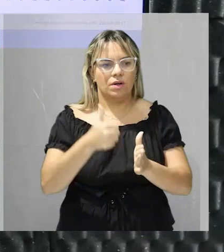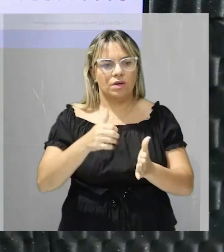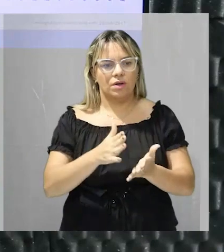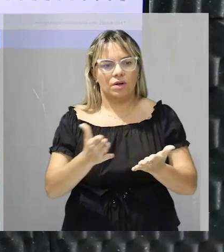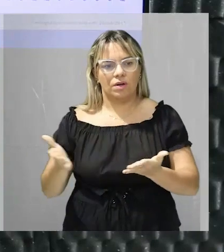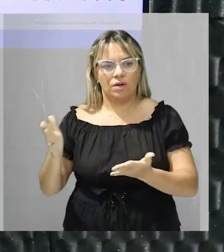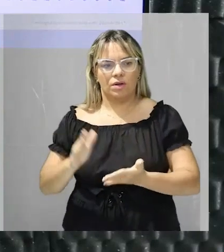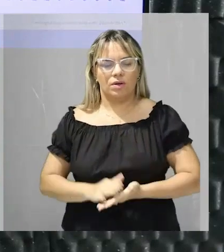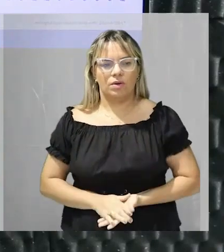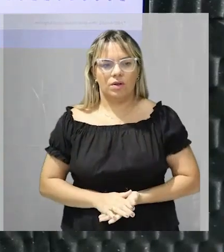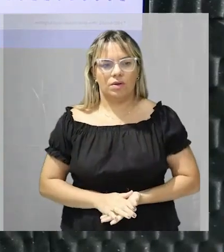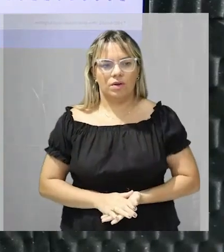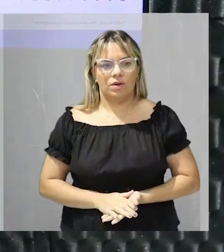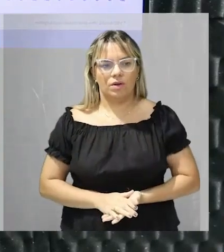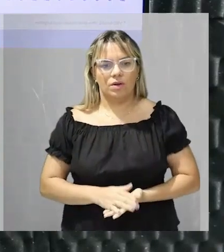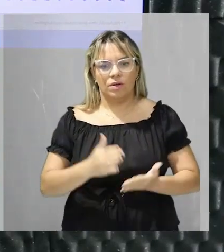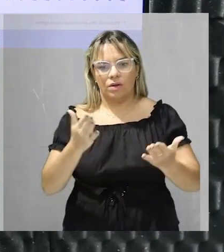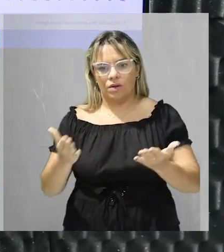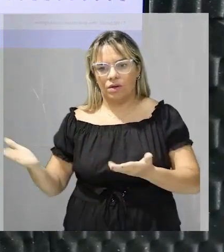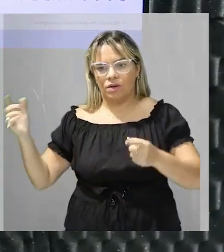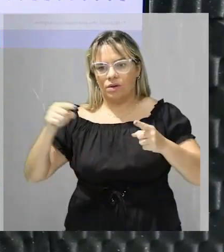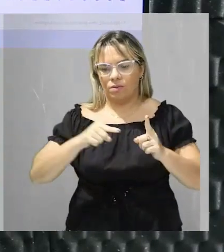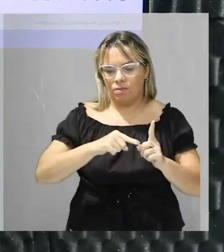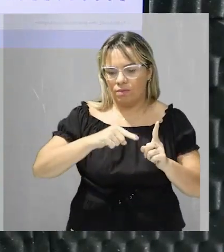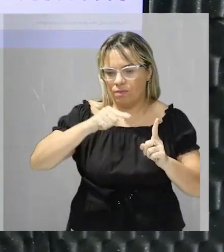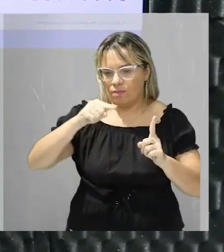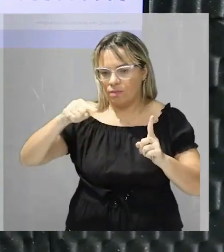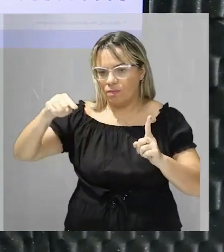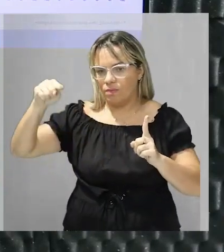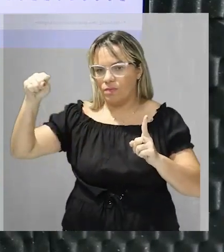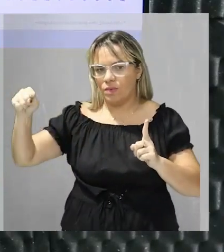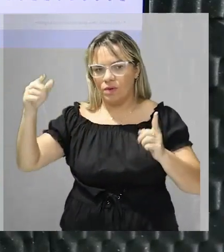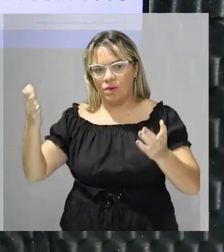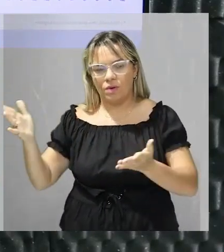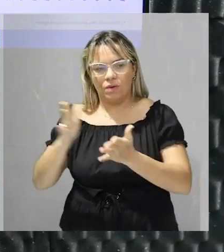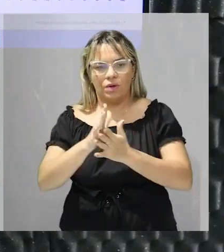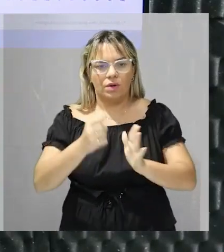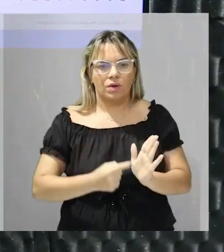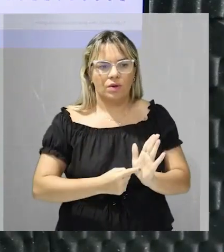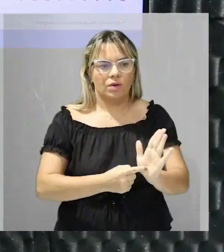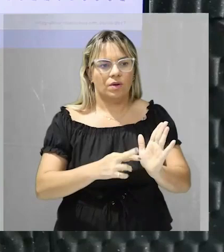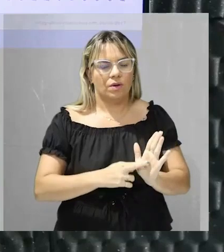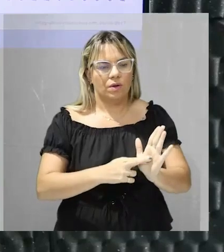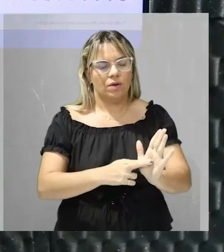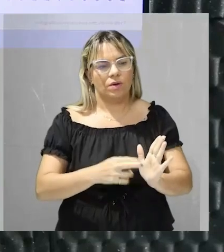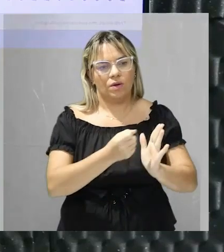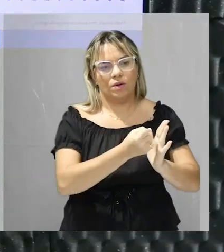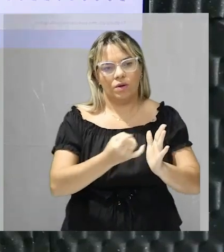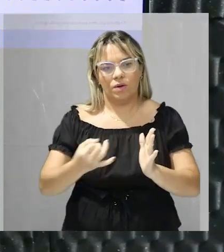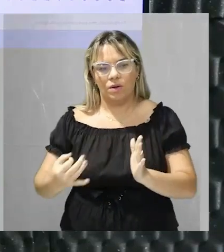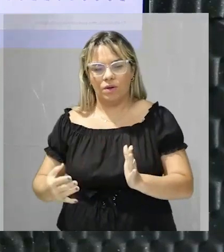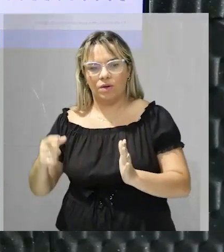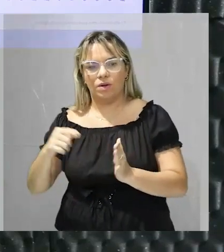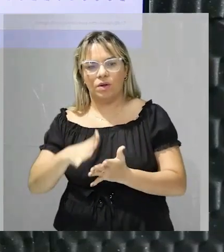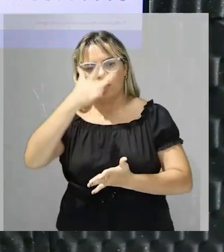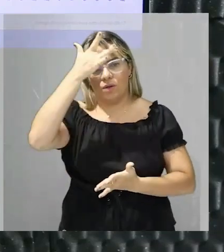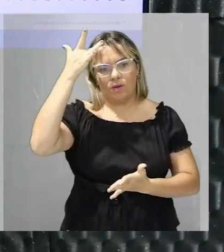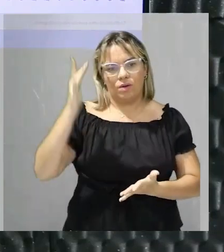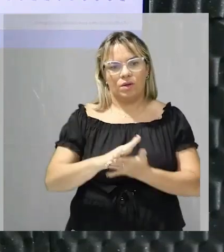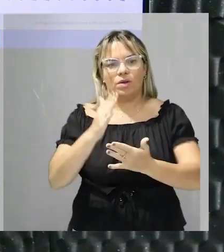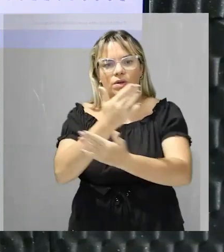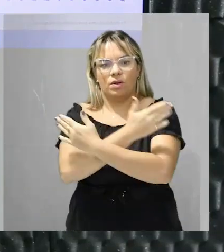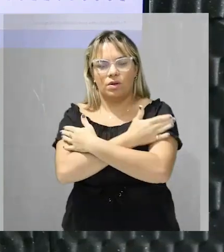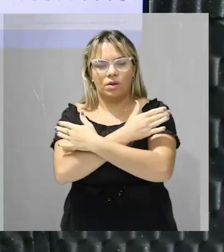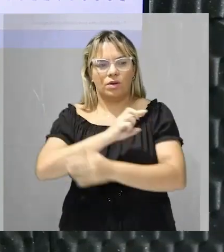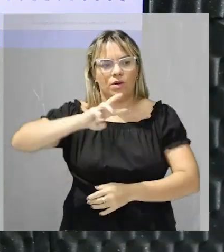seguinte o infográfico a seguir representa o número de pessoas desocupadas em milhões